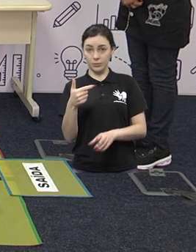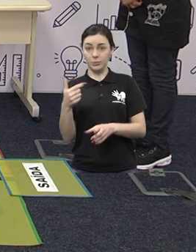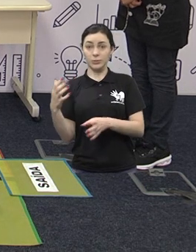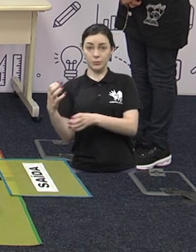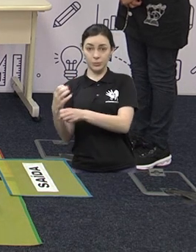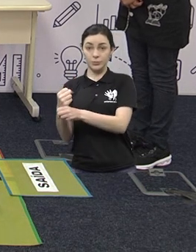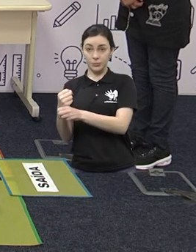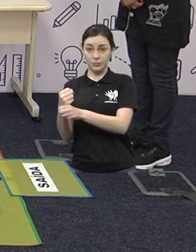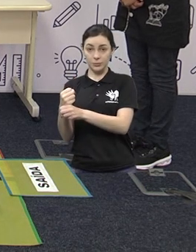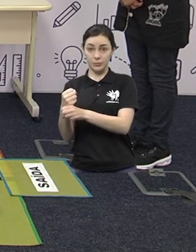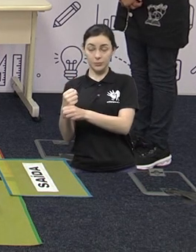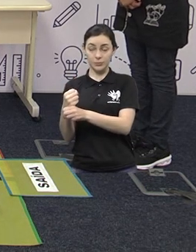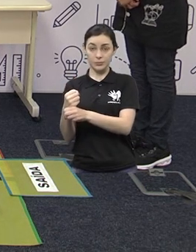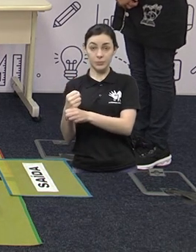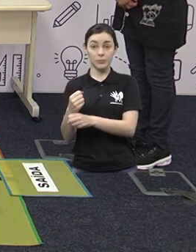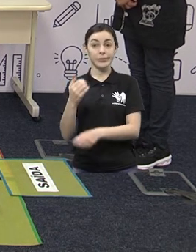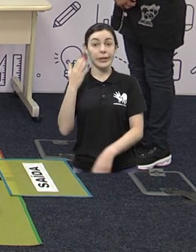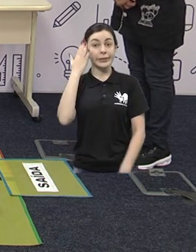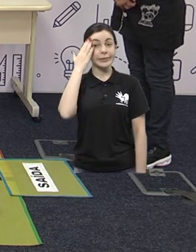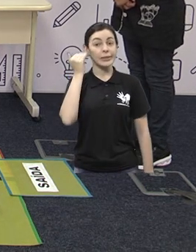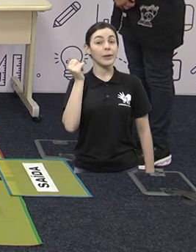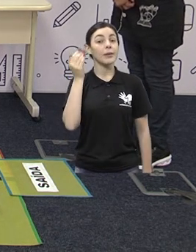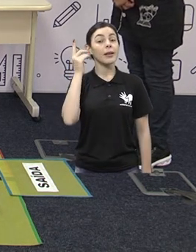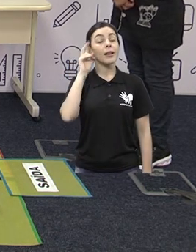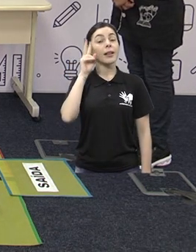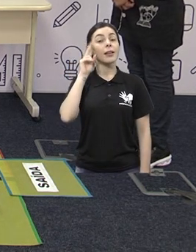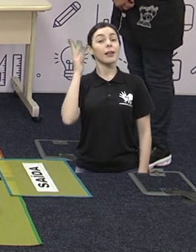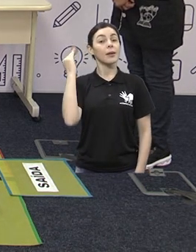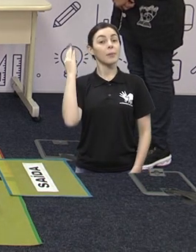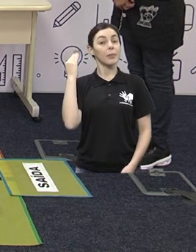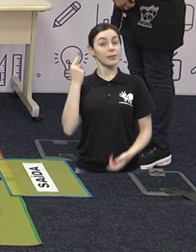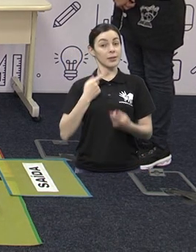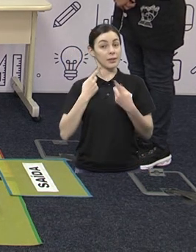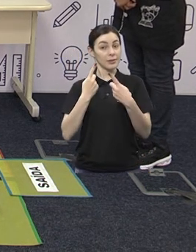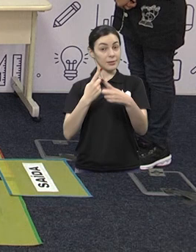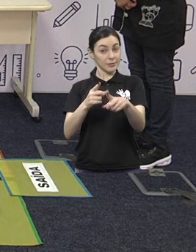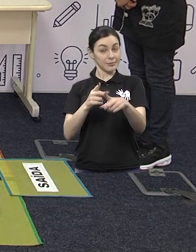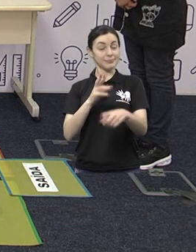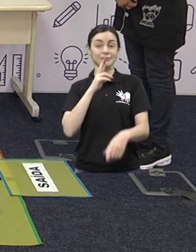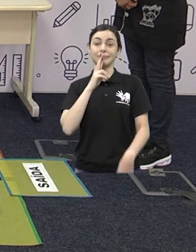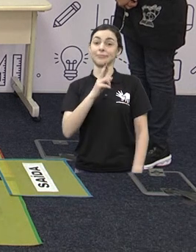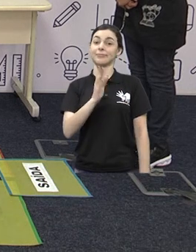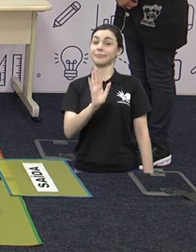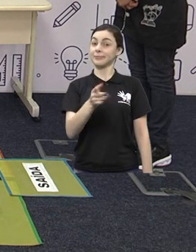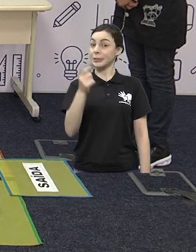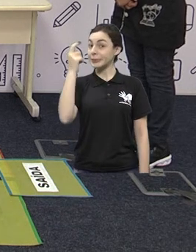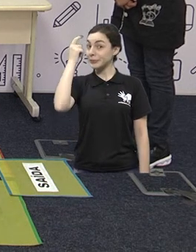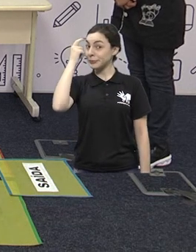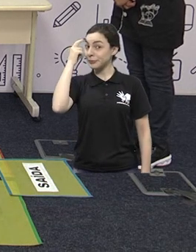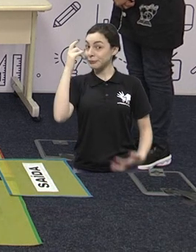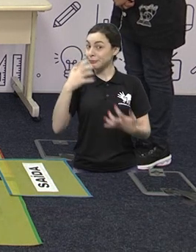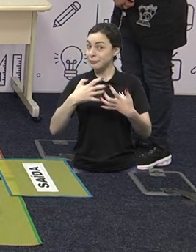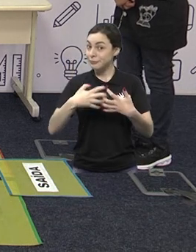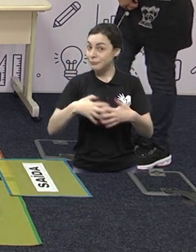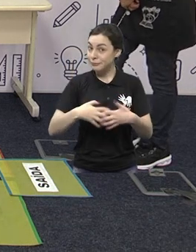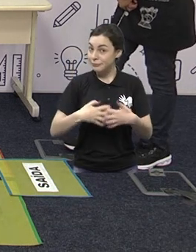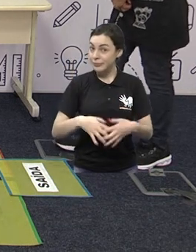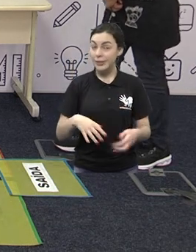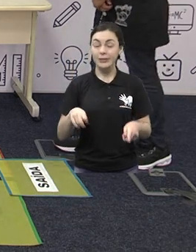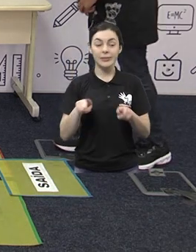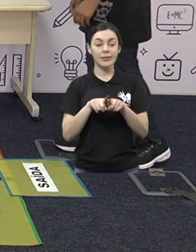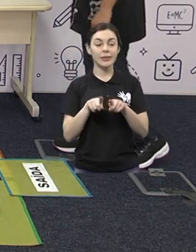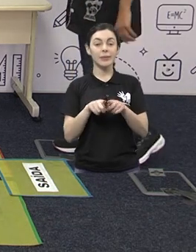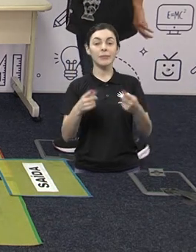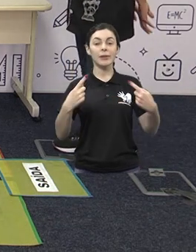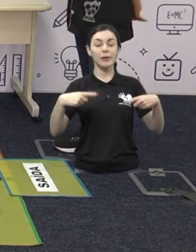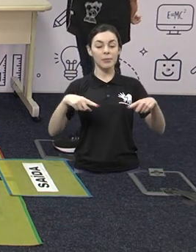primeiro e depois o 2. E a gente somou 8 mais 2. Então, a gente já deu a resposta do desafio que nós deixamos pra vocês. Pensem aí.